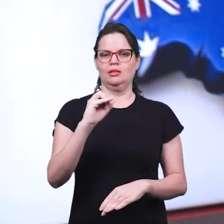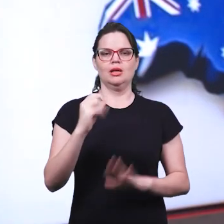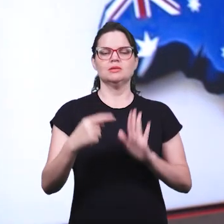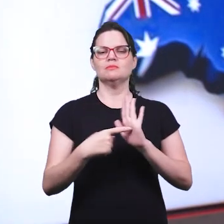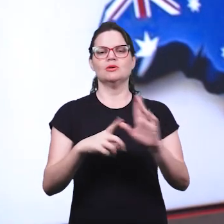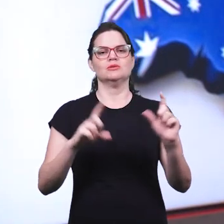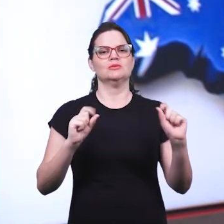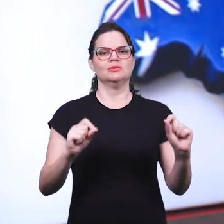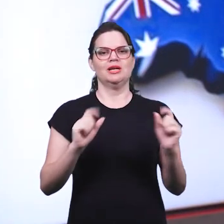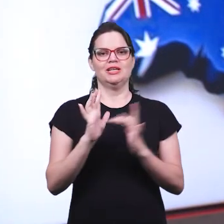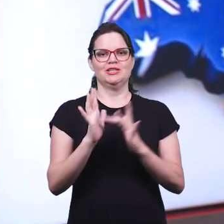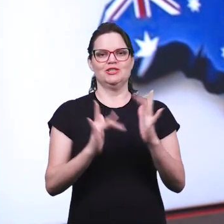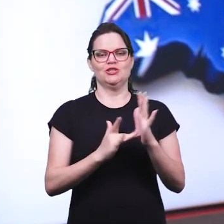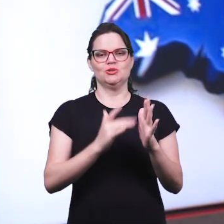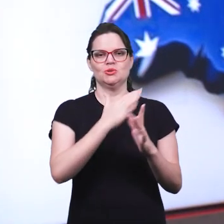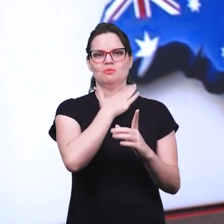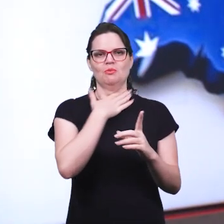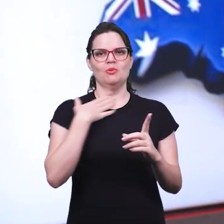Senhor Jesus morreu